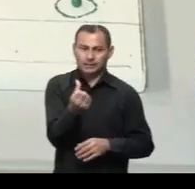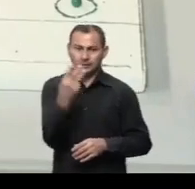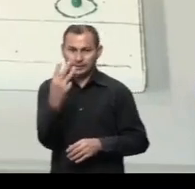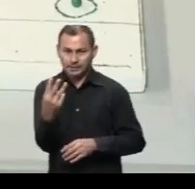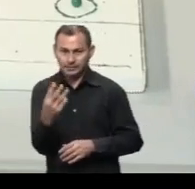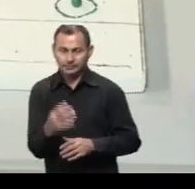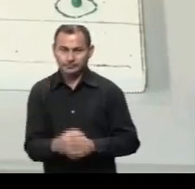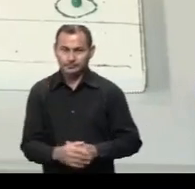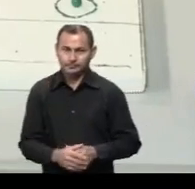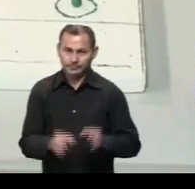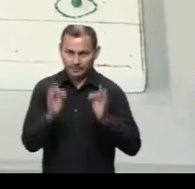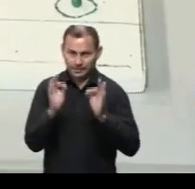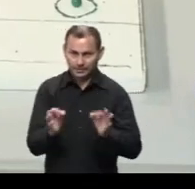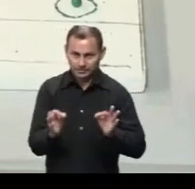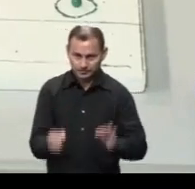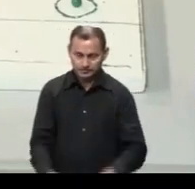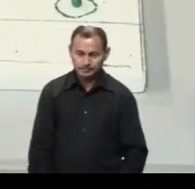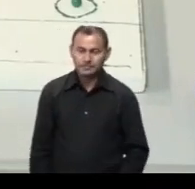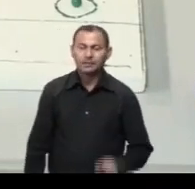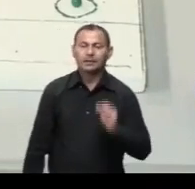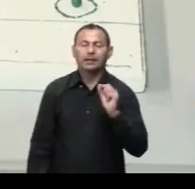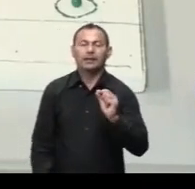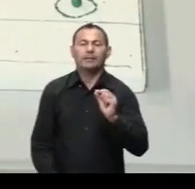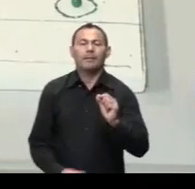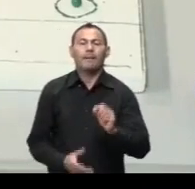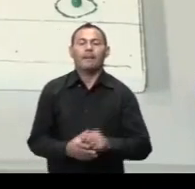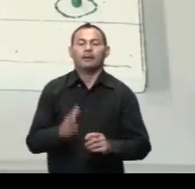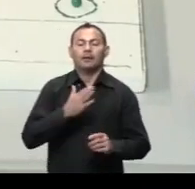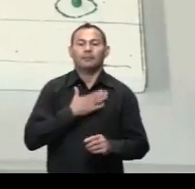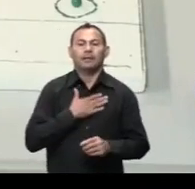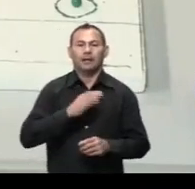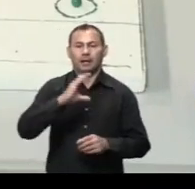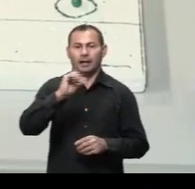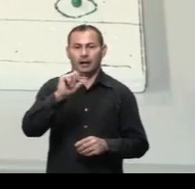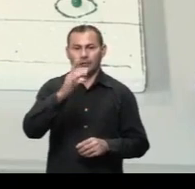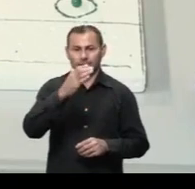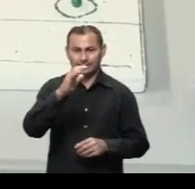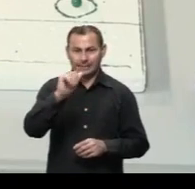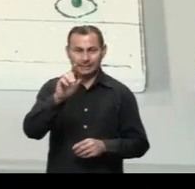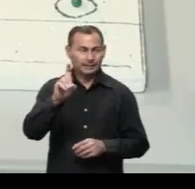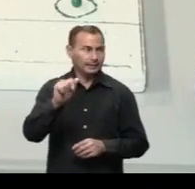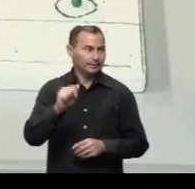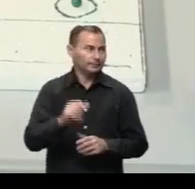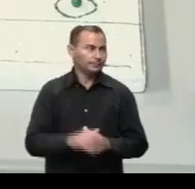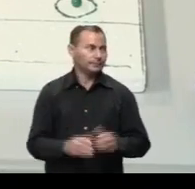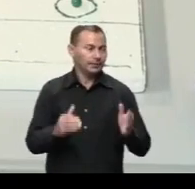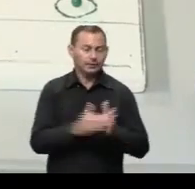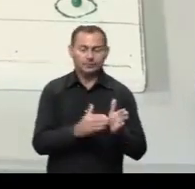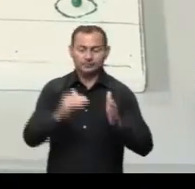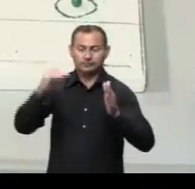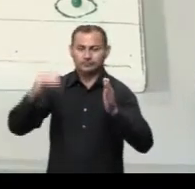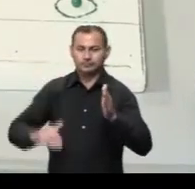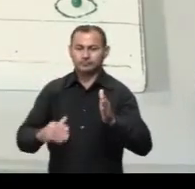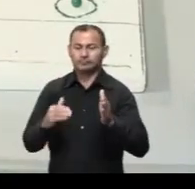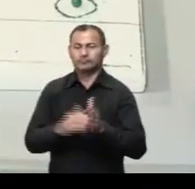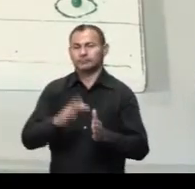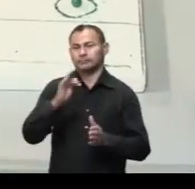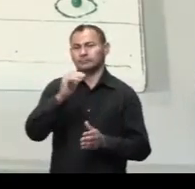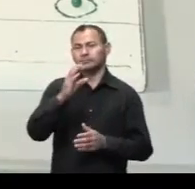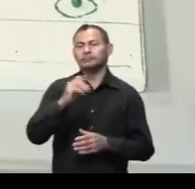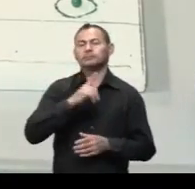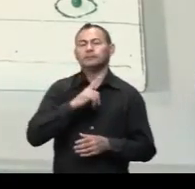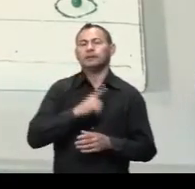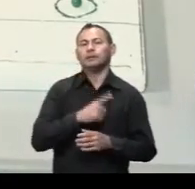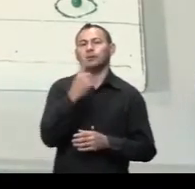6,63. Tá? E que da minha calçada, né, até aqui embaixo, até a face desse